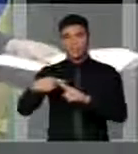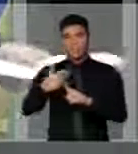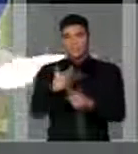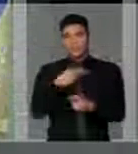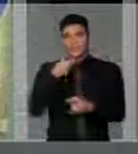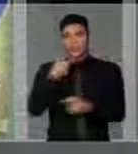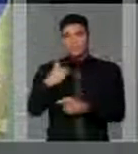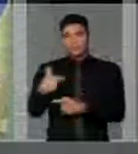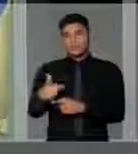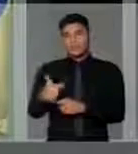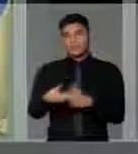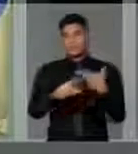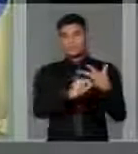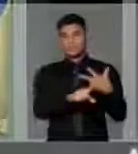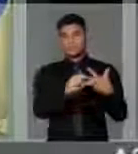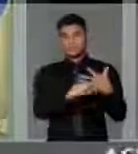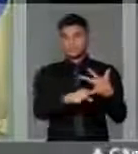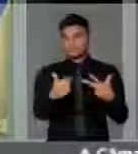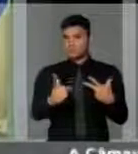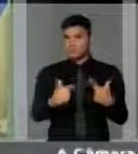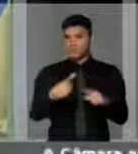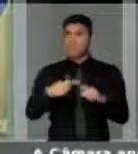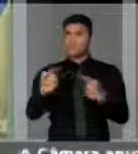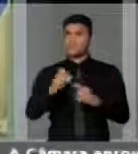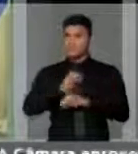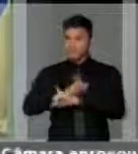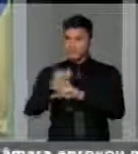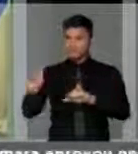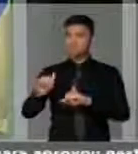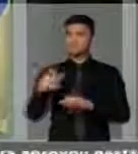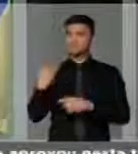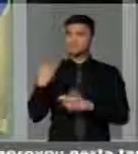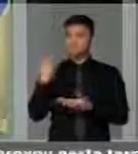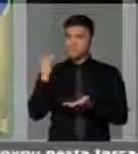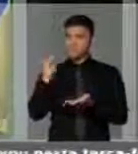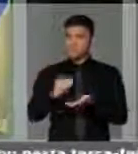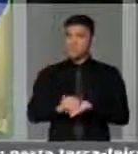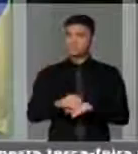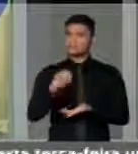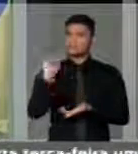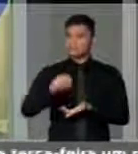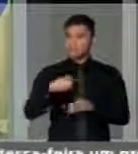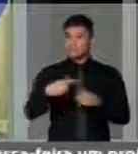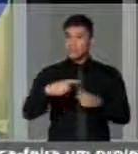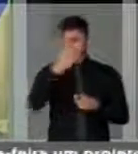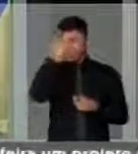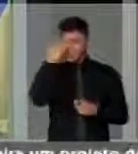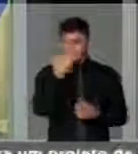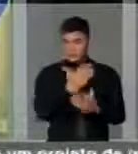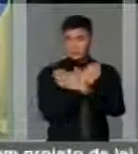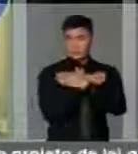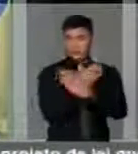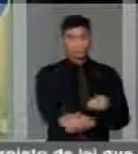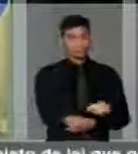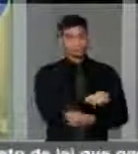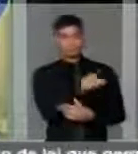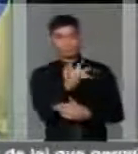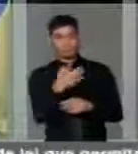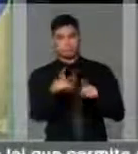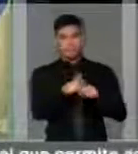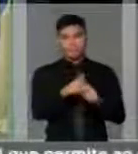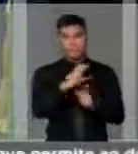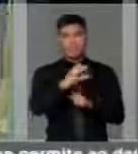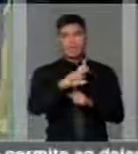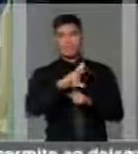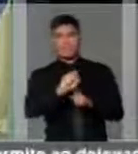ter o impeachment. Só elencar alguns aqui para ver se convencem. Já que não estão convencidos dos desempregados que estão no Brasil e pela crise econômica, vamos